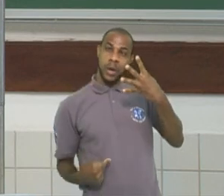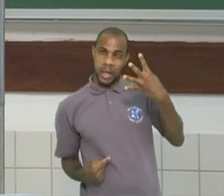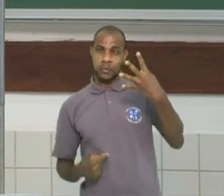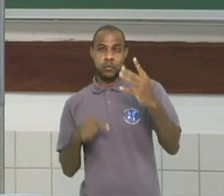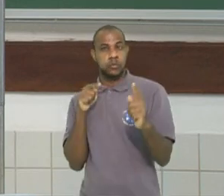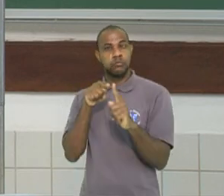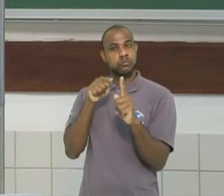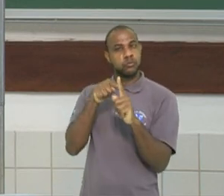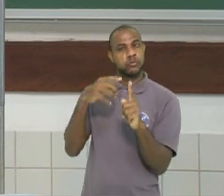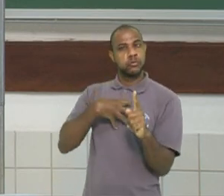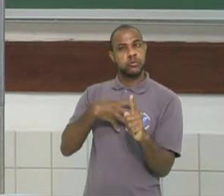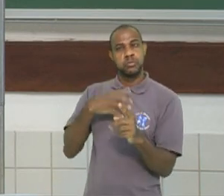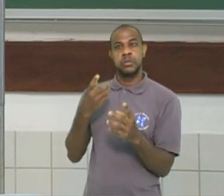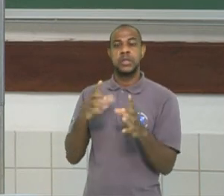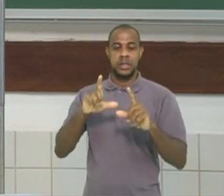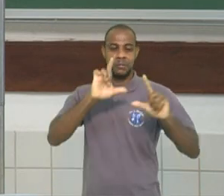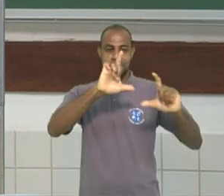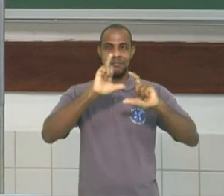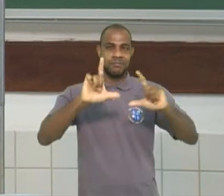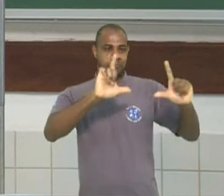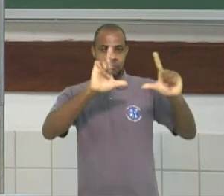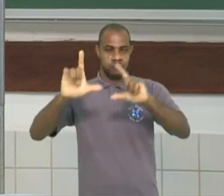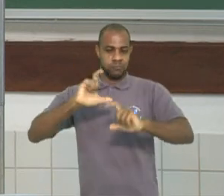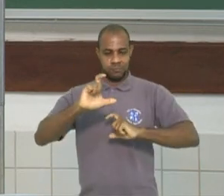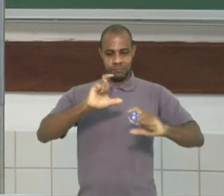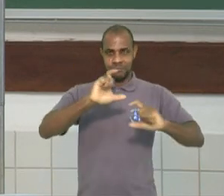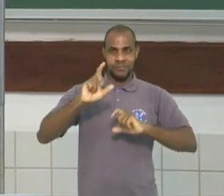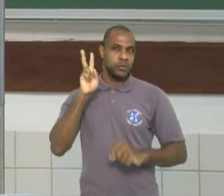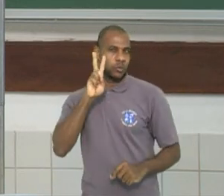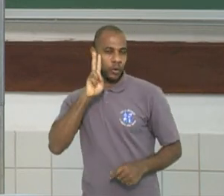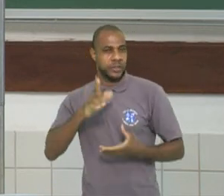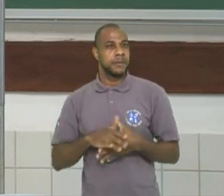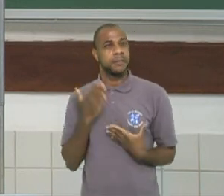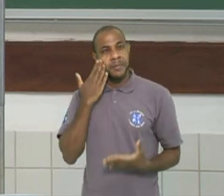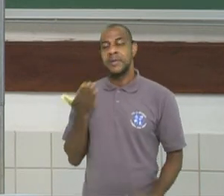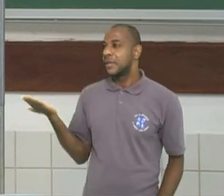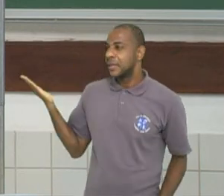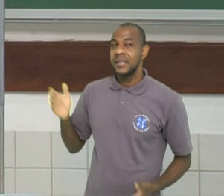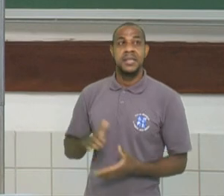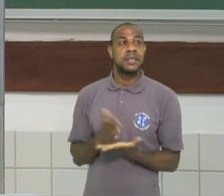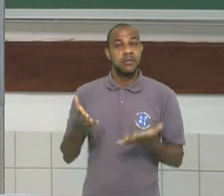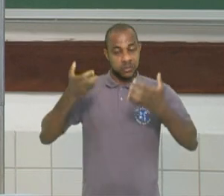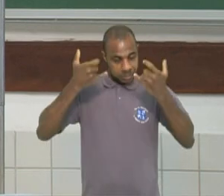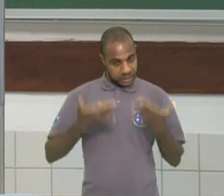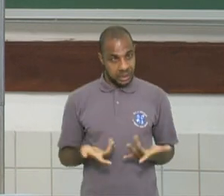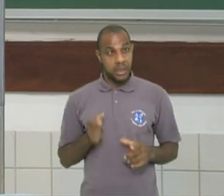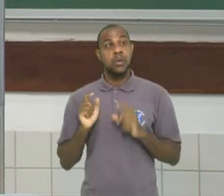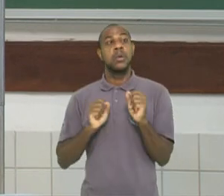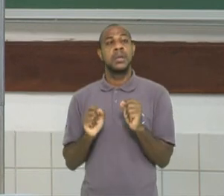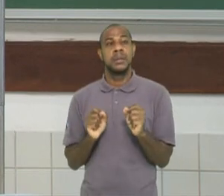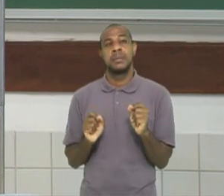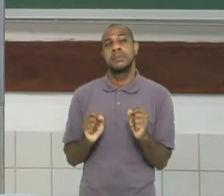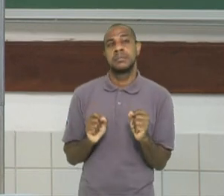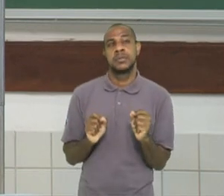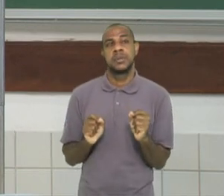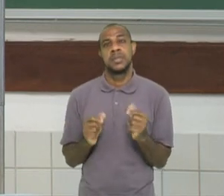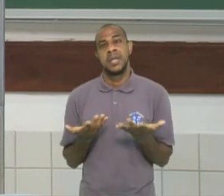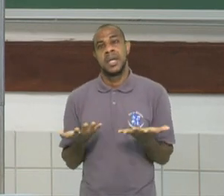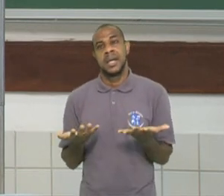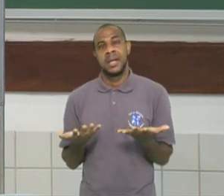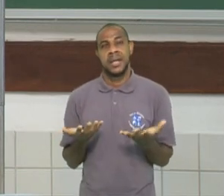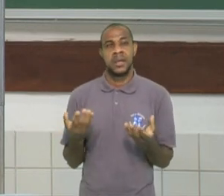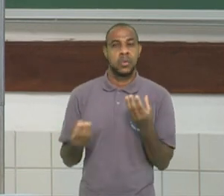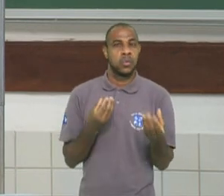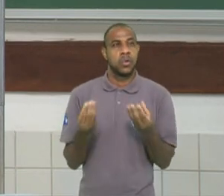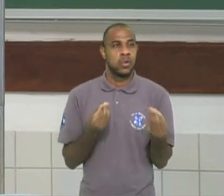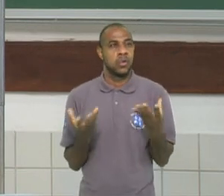né tipos de Divisa ele que existe na biblioteca só que nem vá que eu vou explicar para vocês né a também